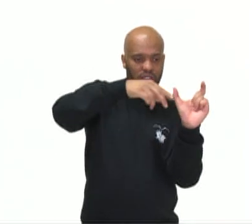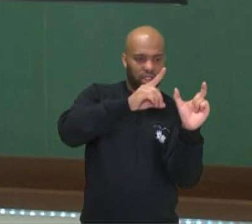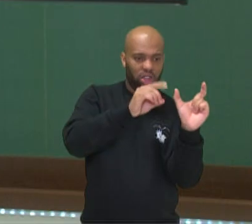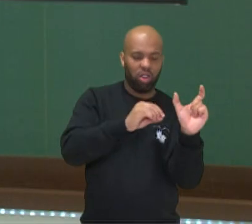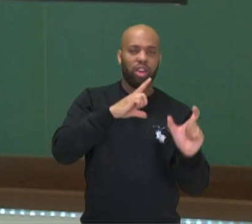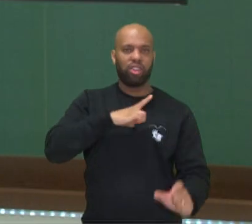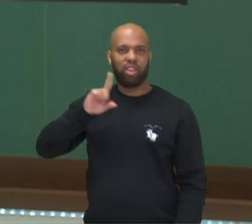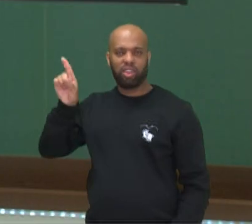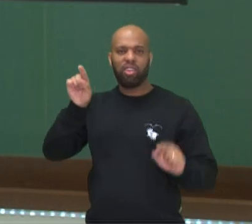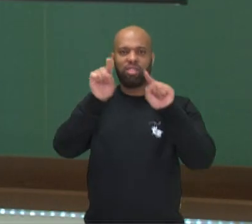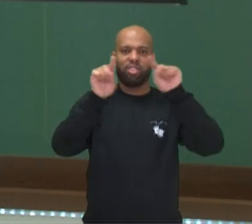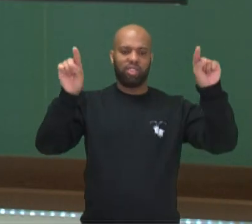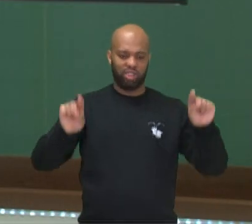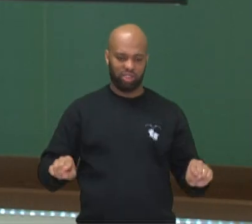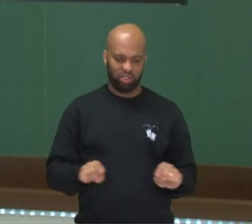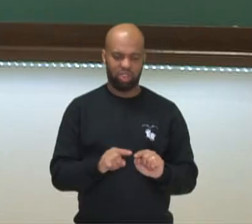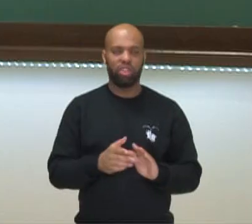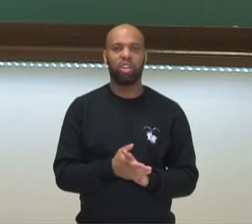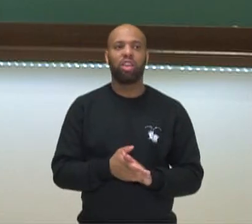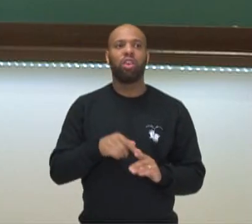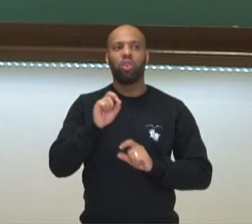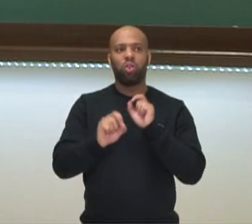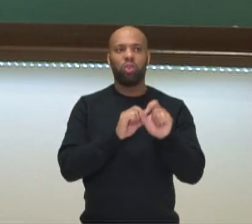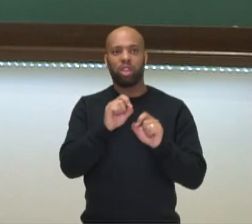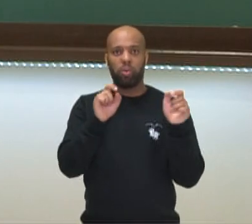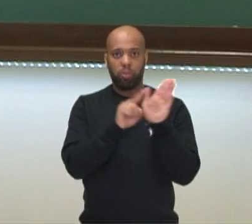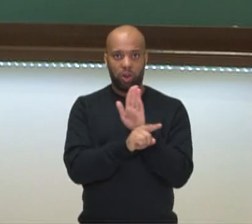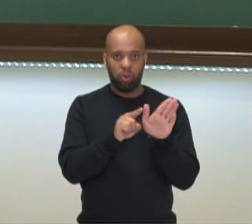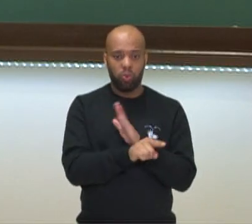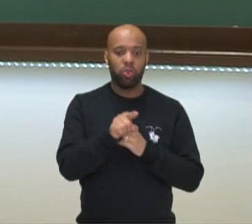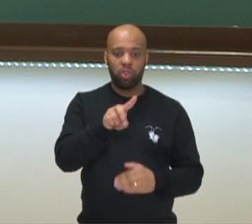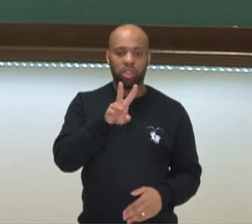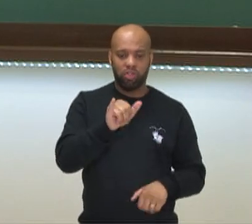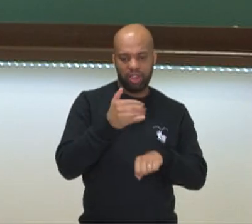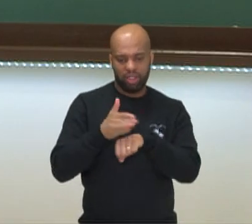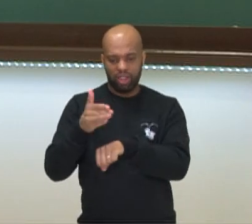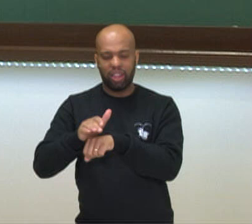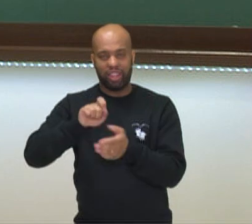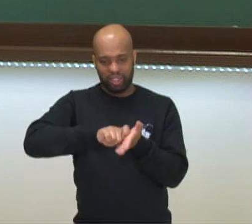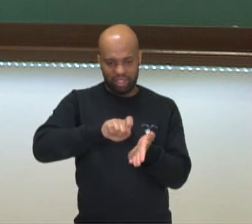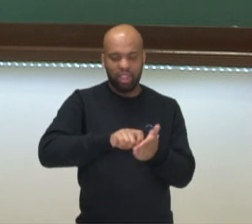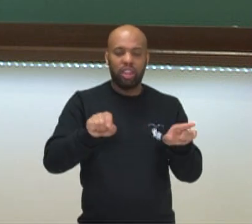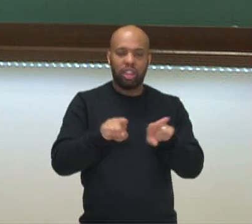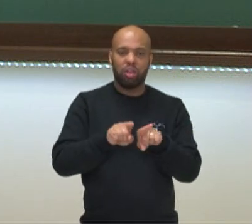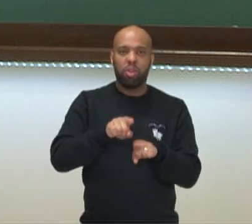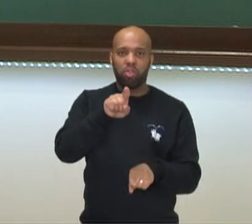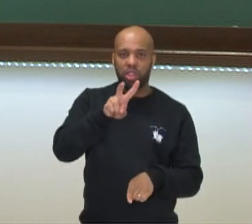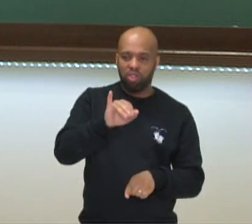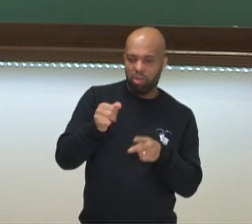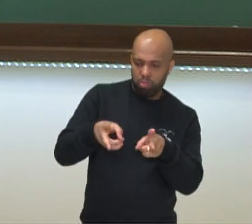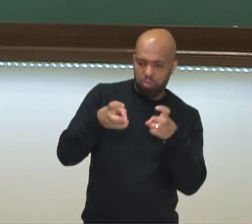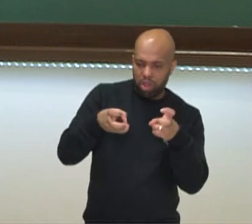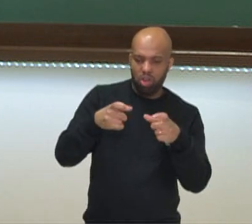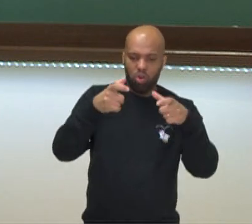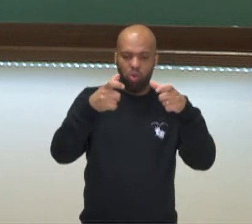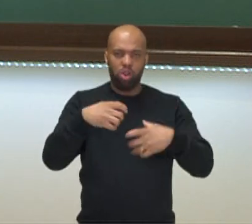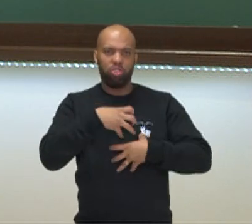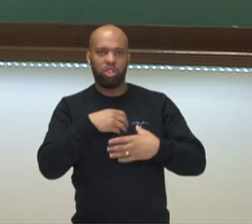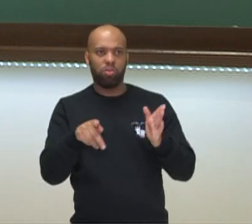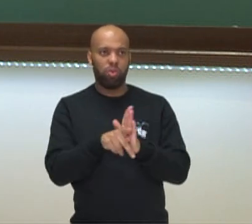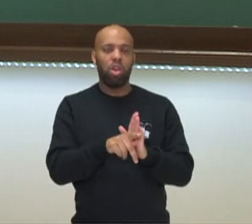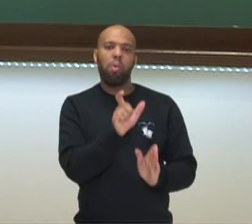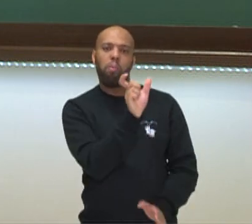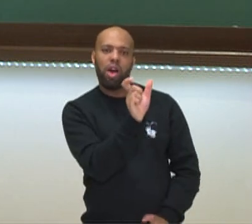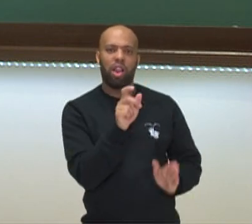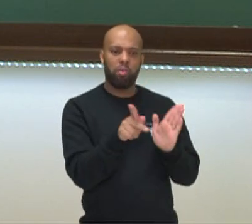presente nessa charge, né? Então, é um exercício para vocês aí treinarem a escrita, perceberem aonde que está aí a palavra